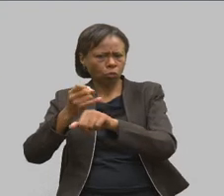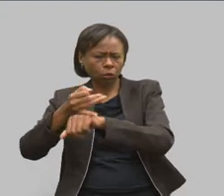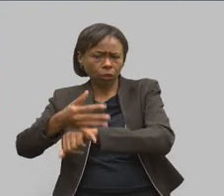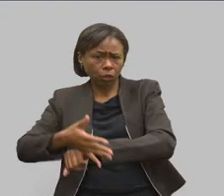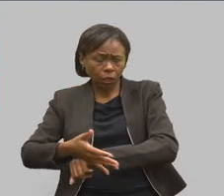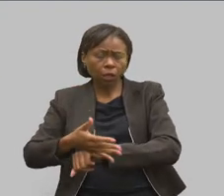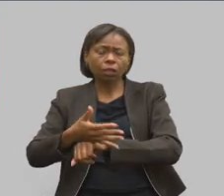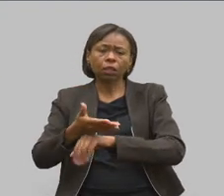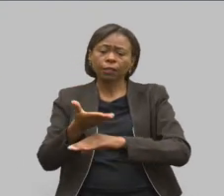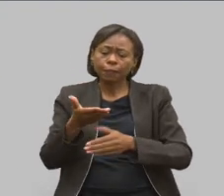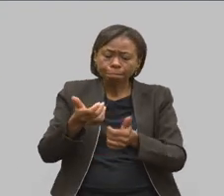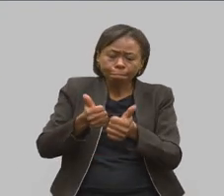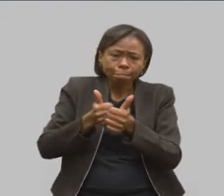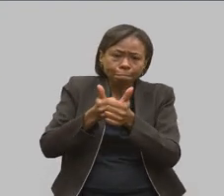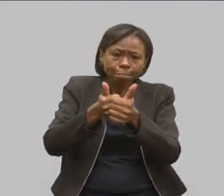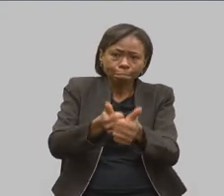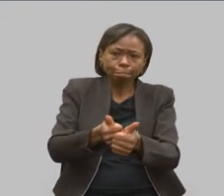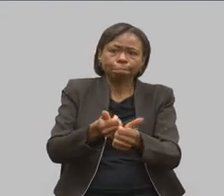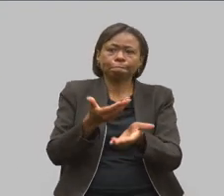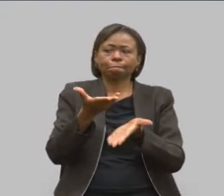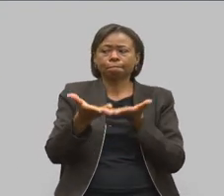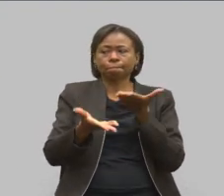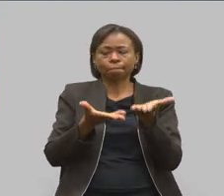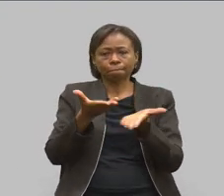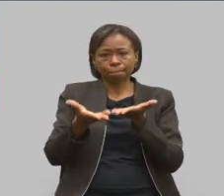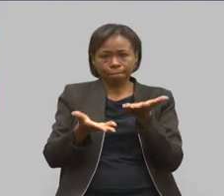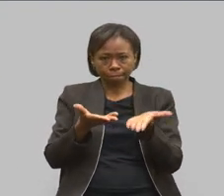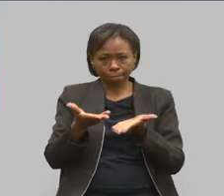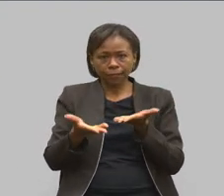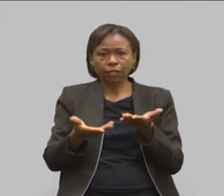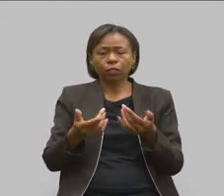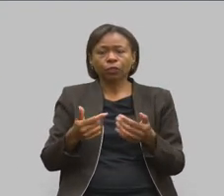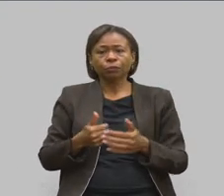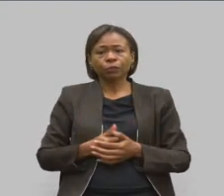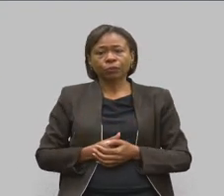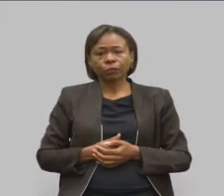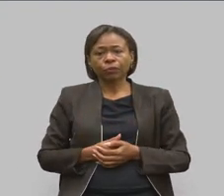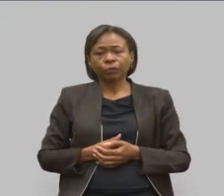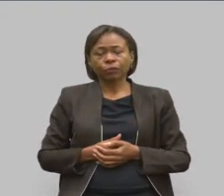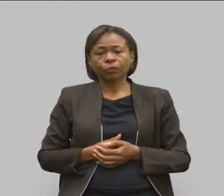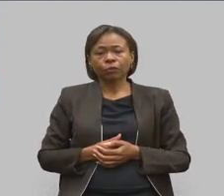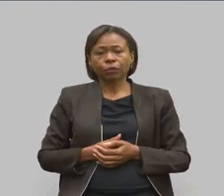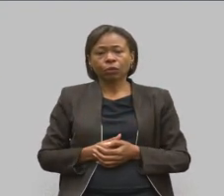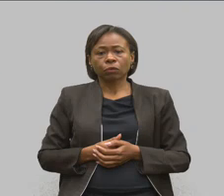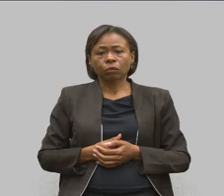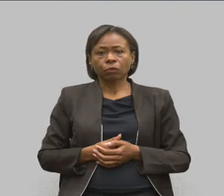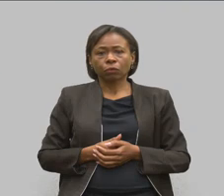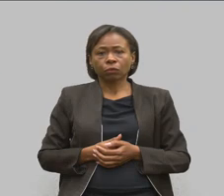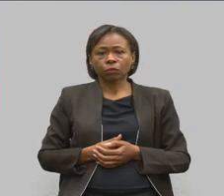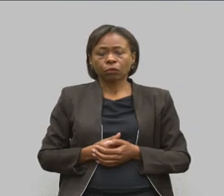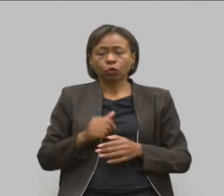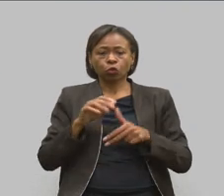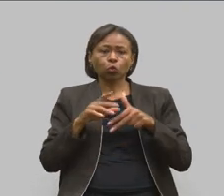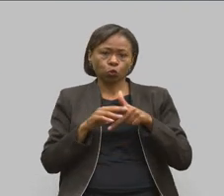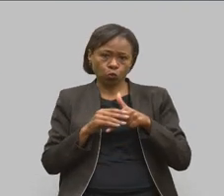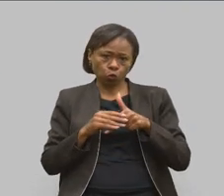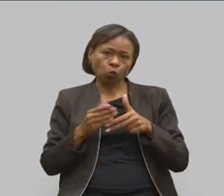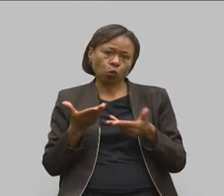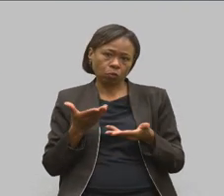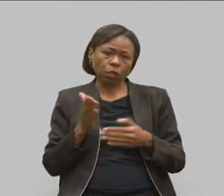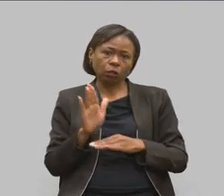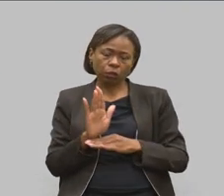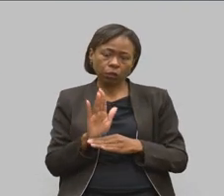e essa atenção eh integral do paciente é